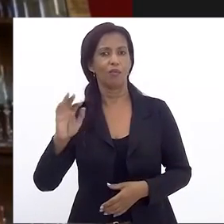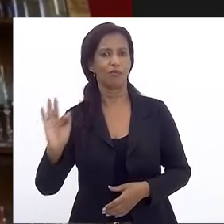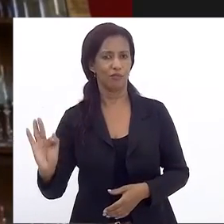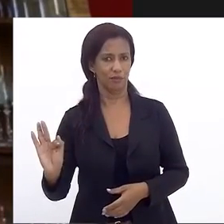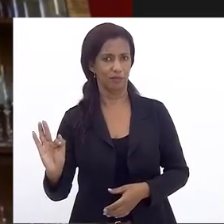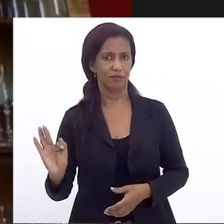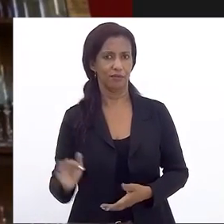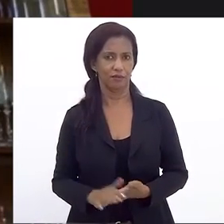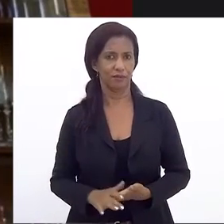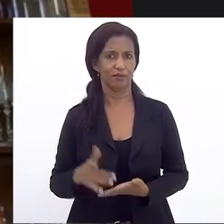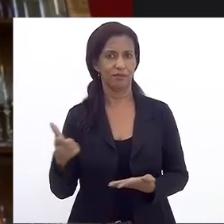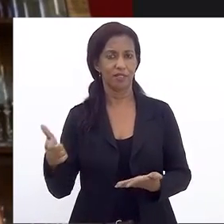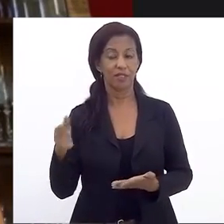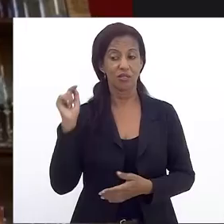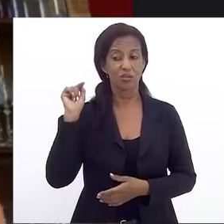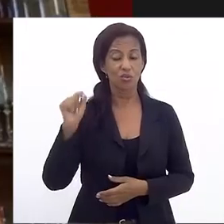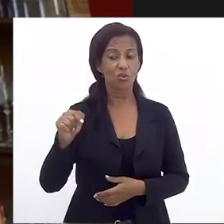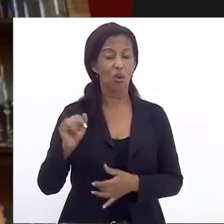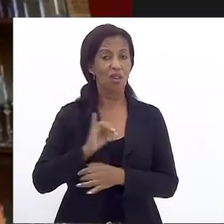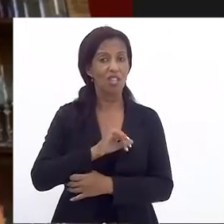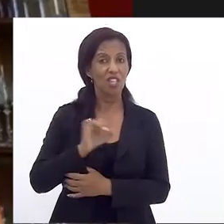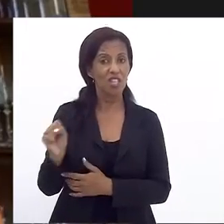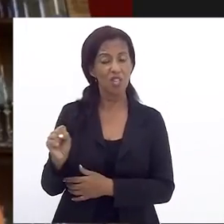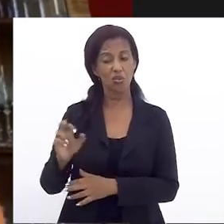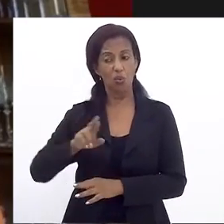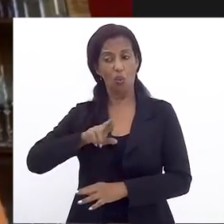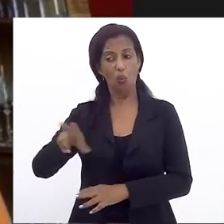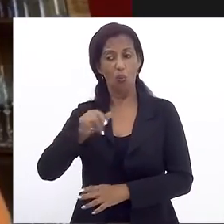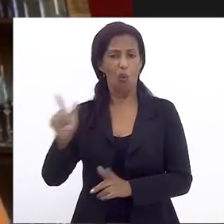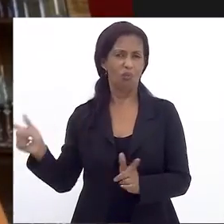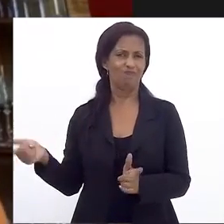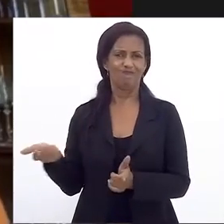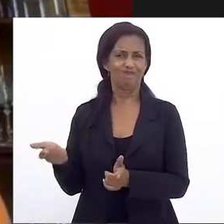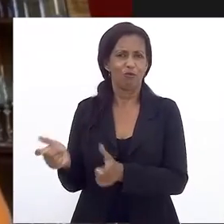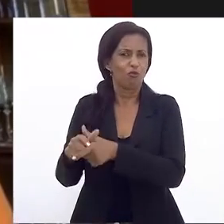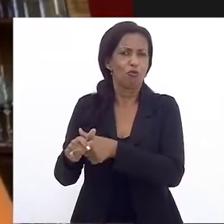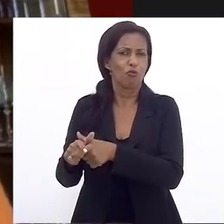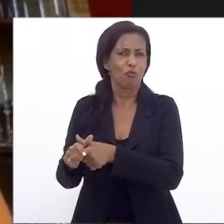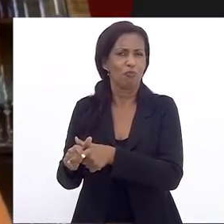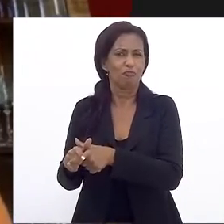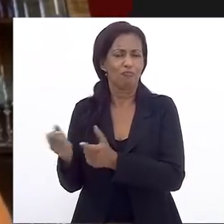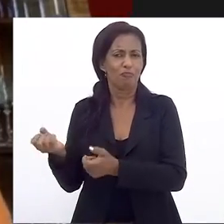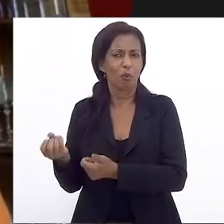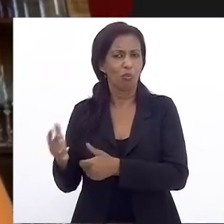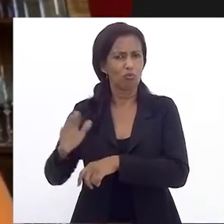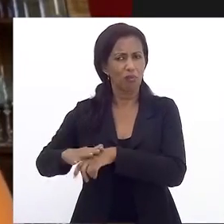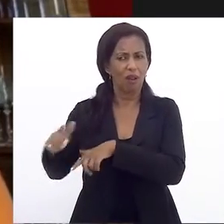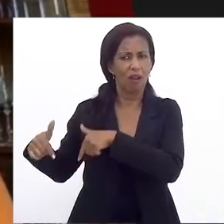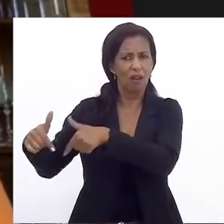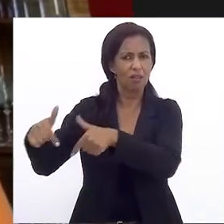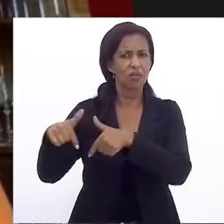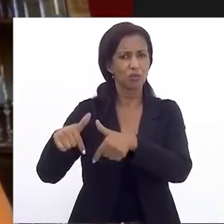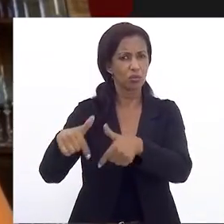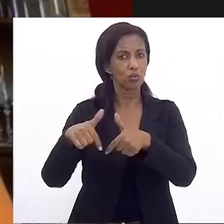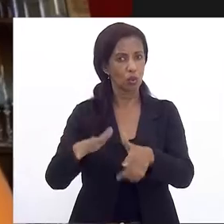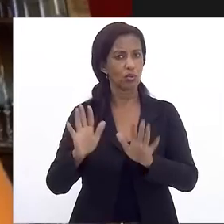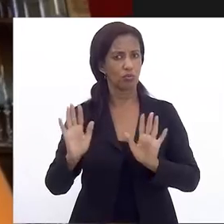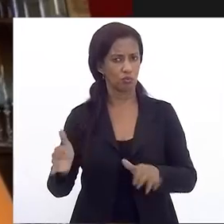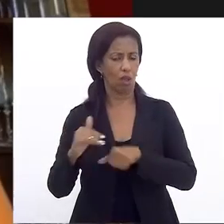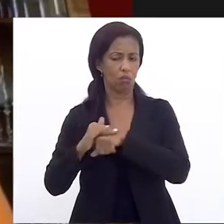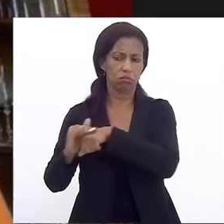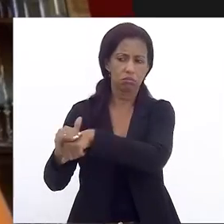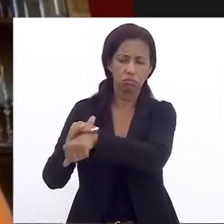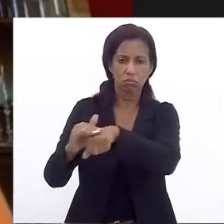Frio. E só isso não foi suficiente. Houve várias ações, até mesmo da natureza,